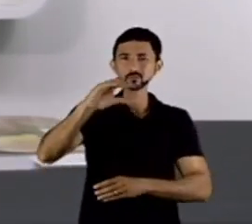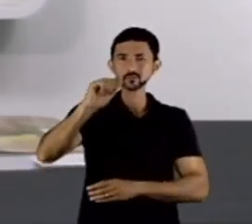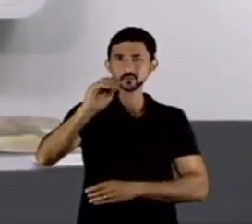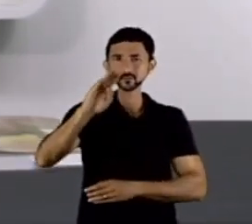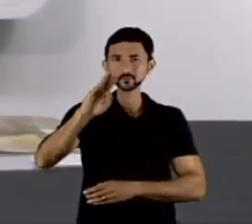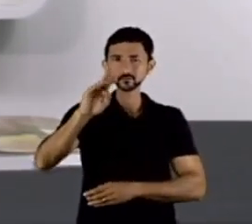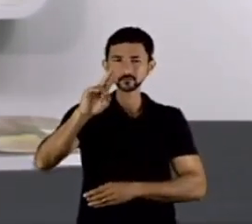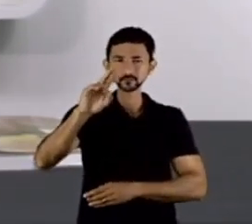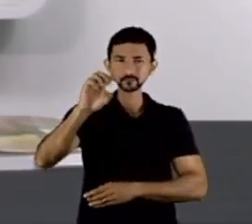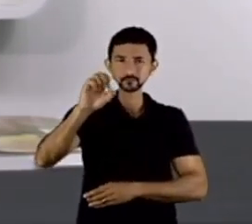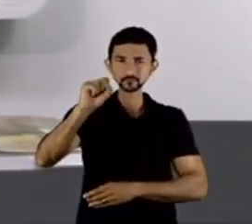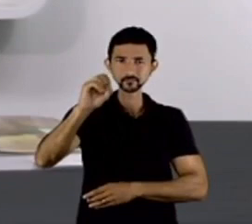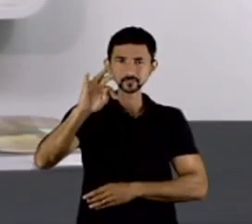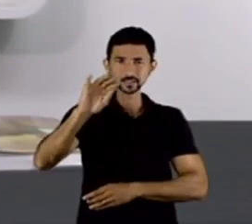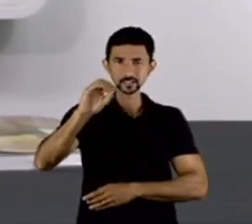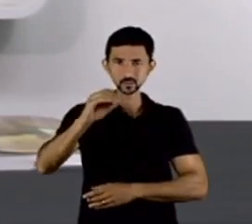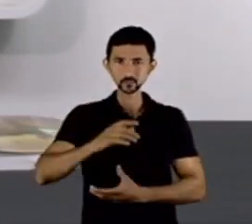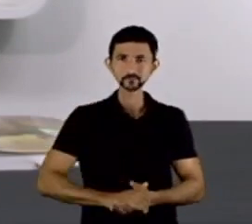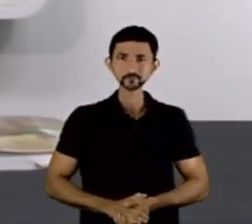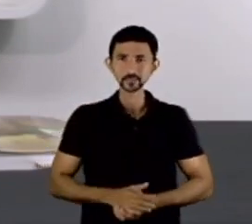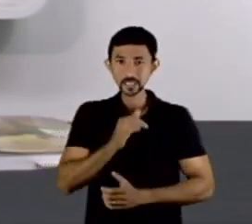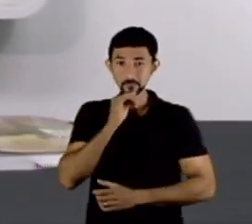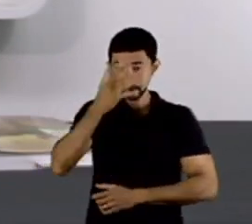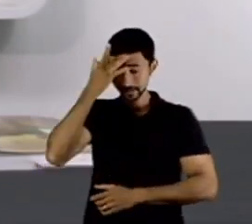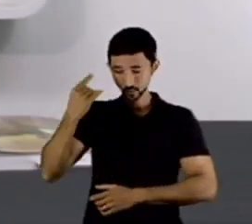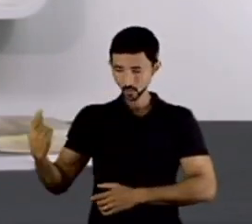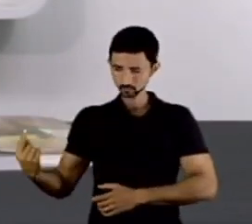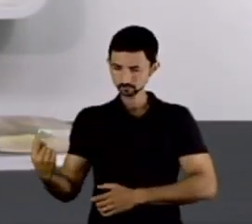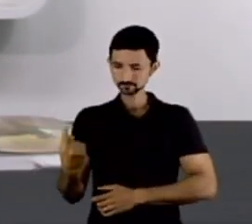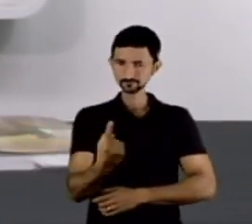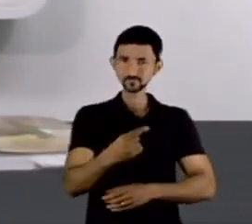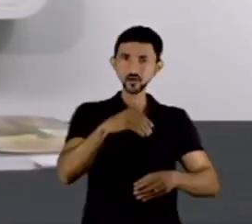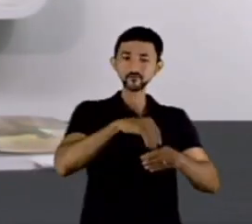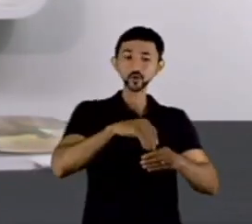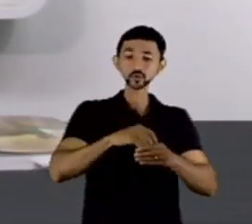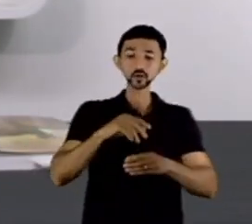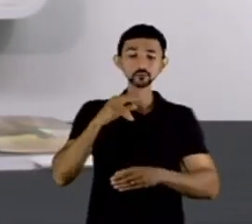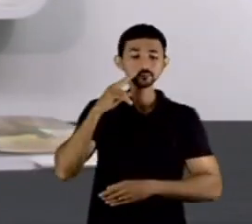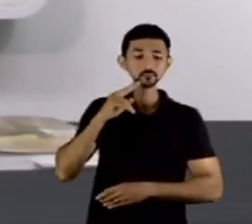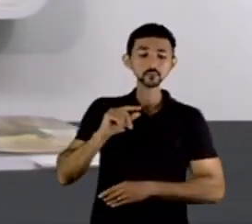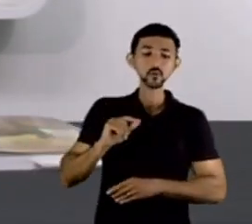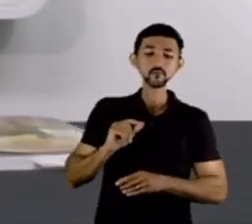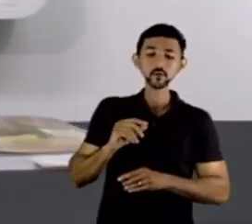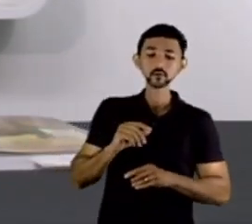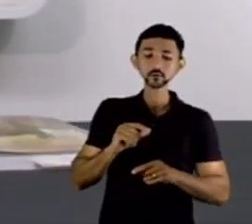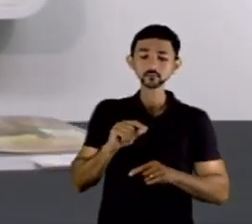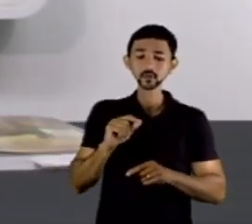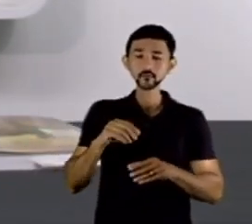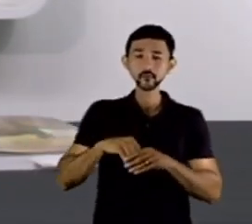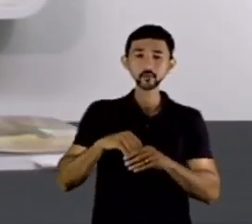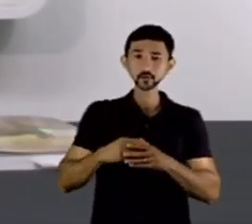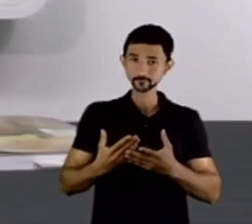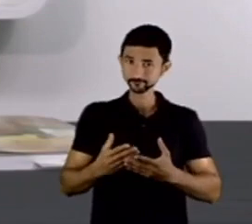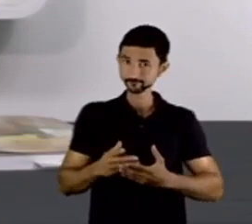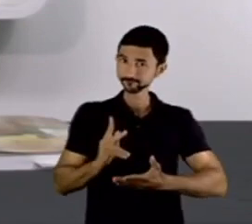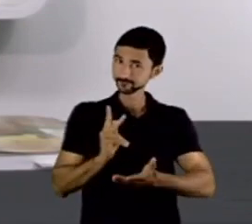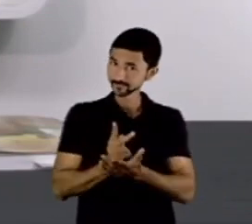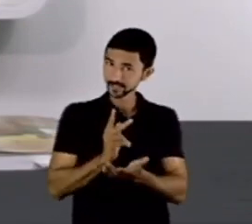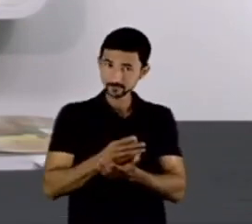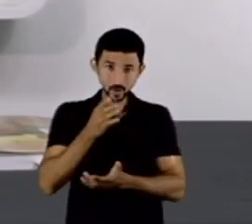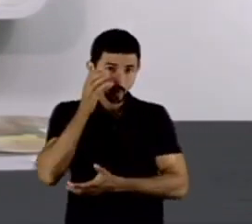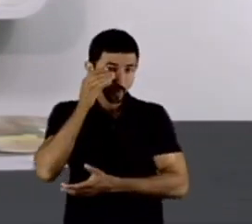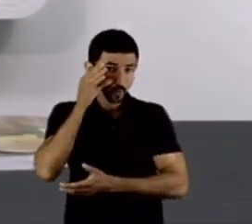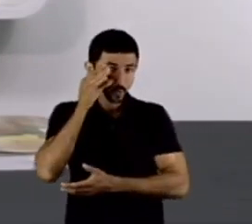Tá? Por quê? Porque quando a pessoa ia votar, sempre tinha alguém olhando em quem ela ia votar. E se ela não votasse